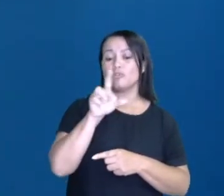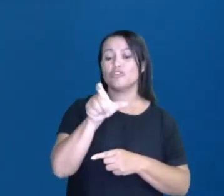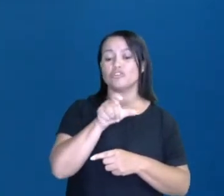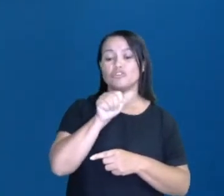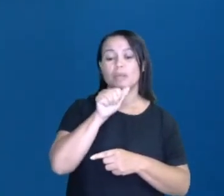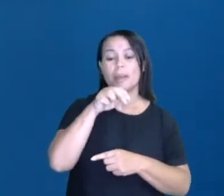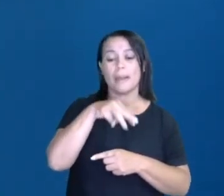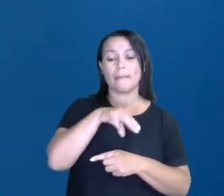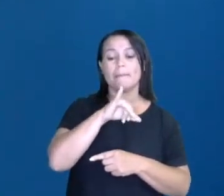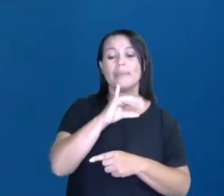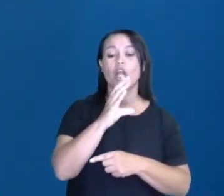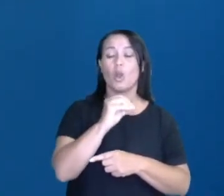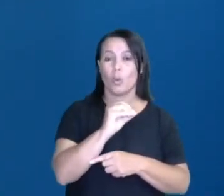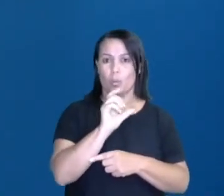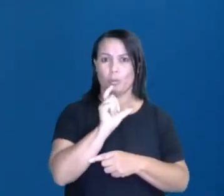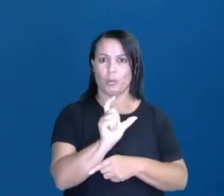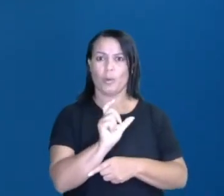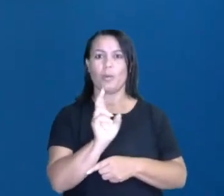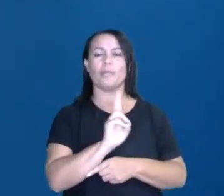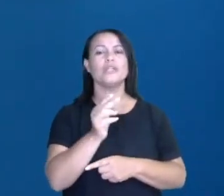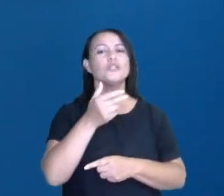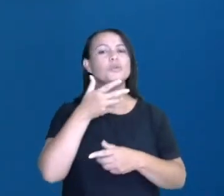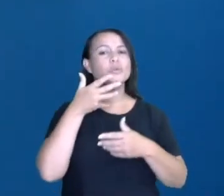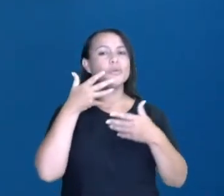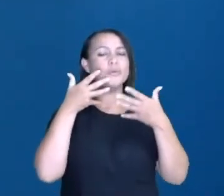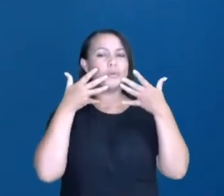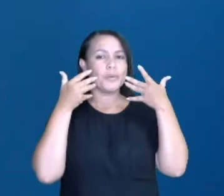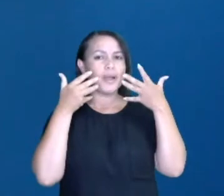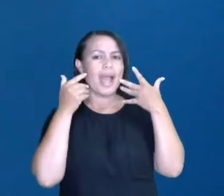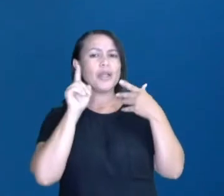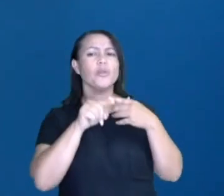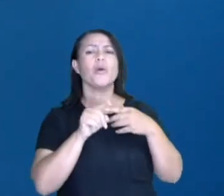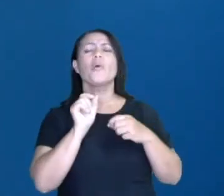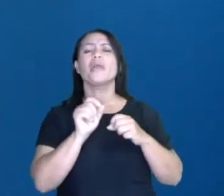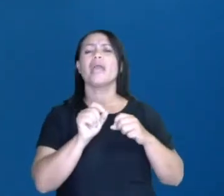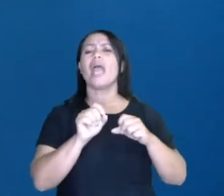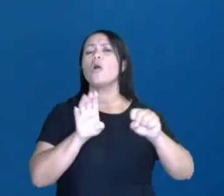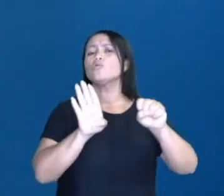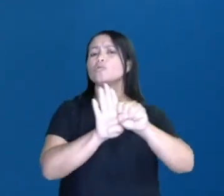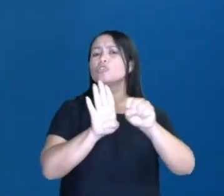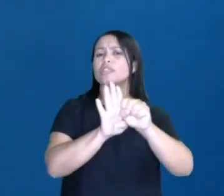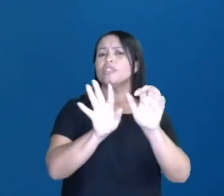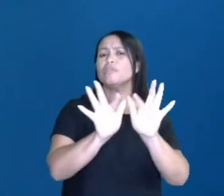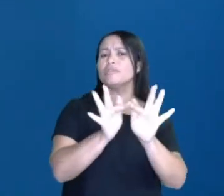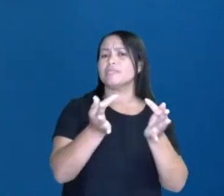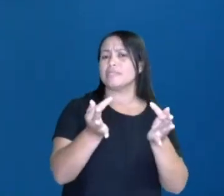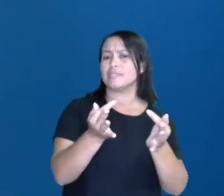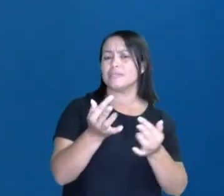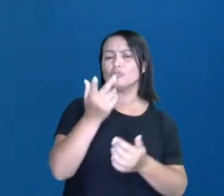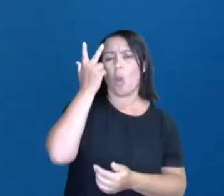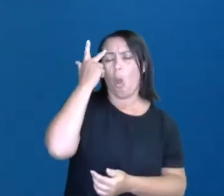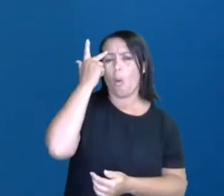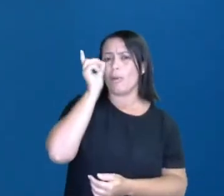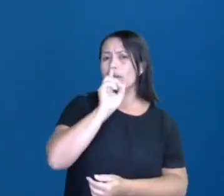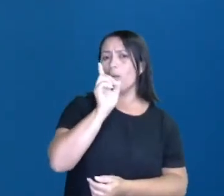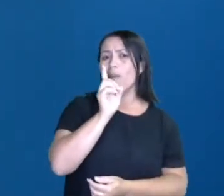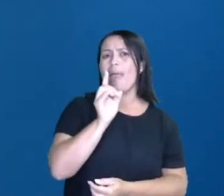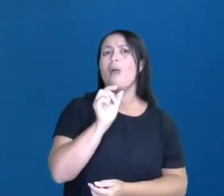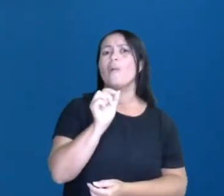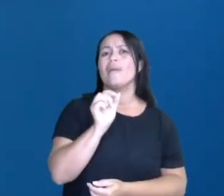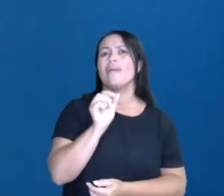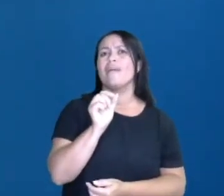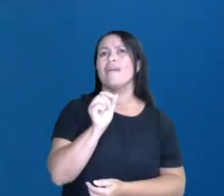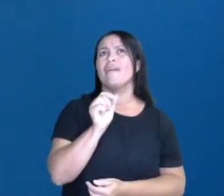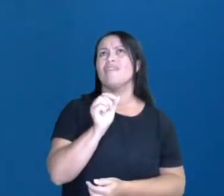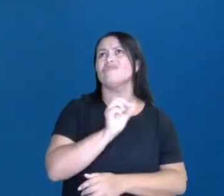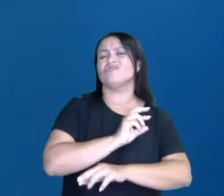Gato é um substantivo comum. Ele é generalizado, ele não distingue